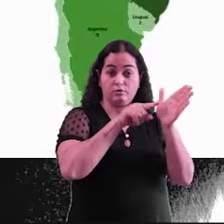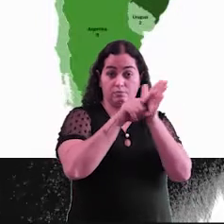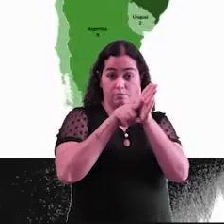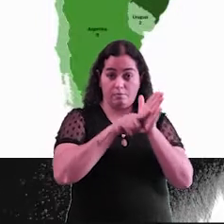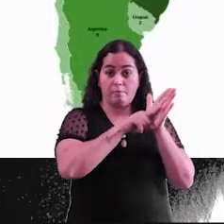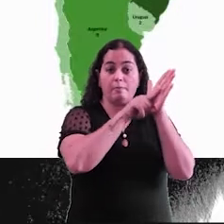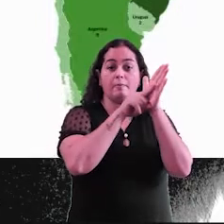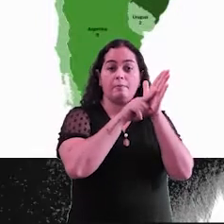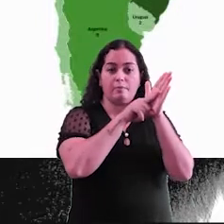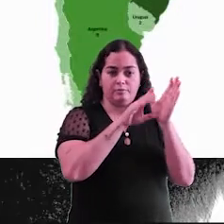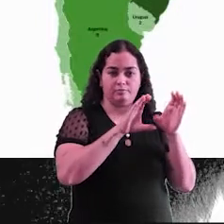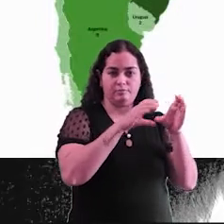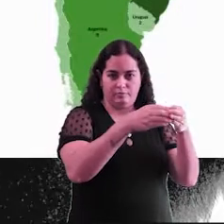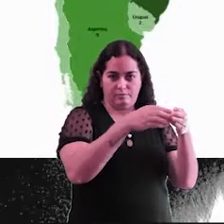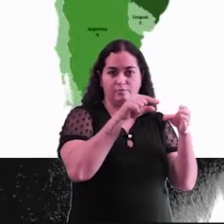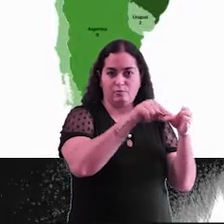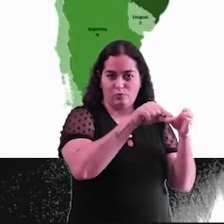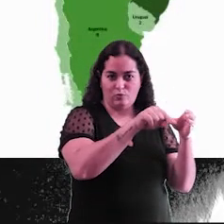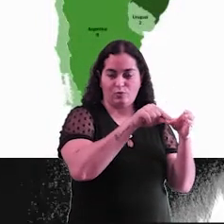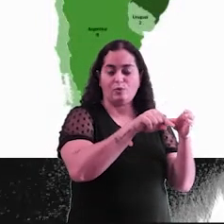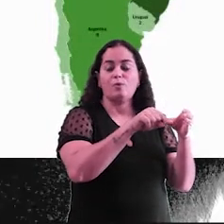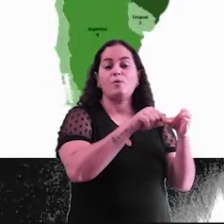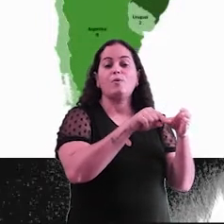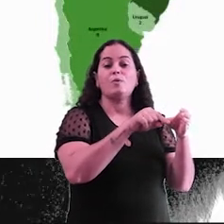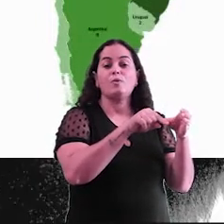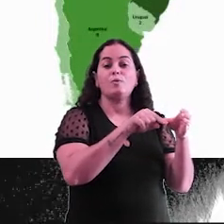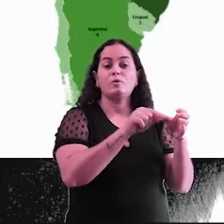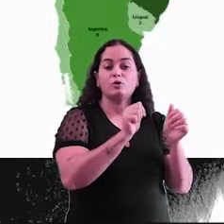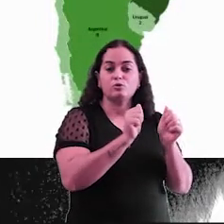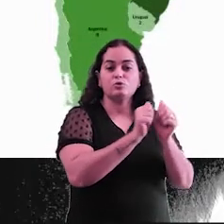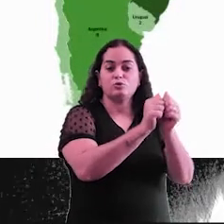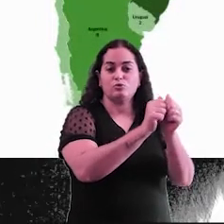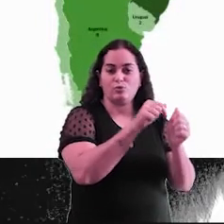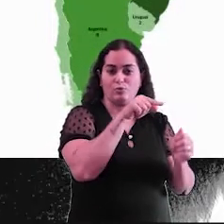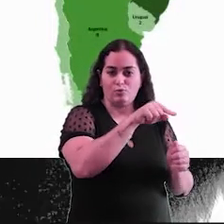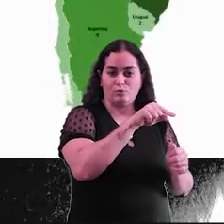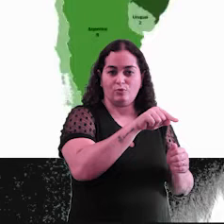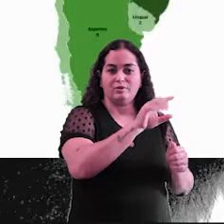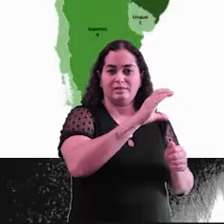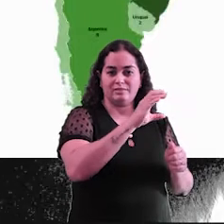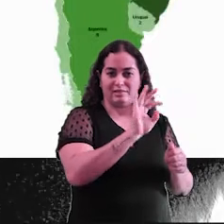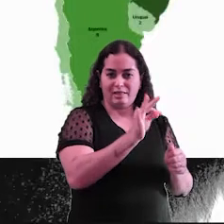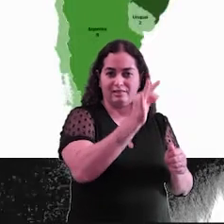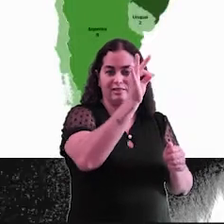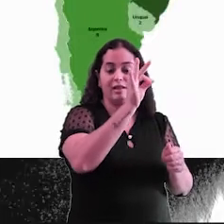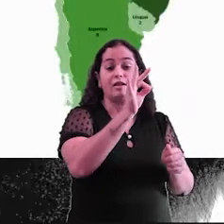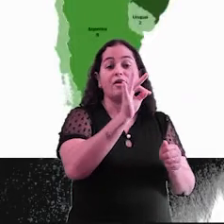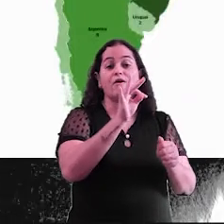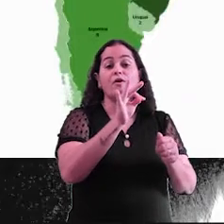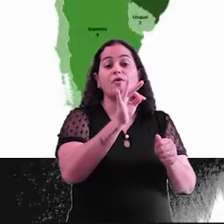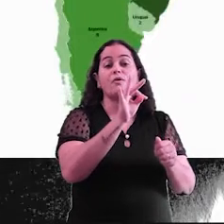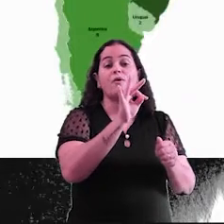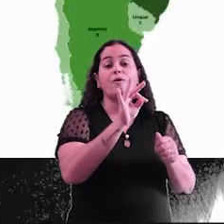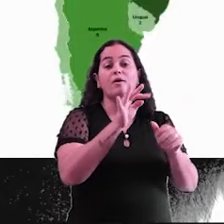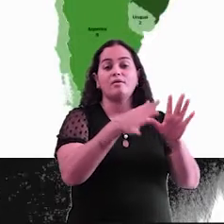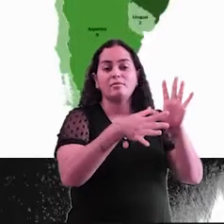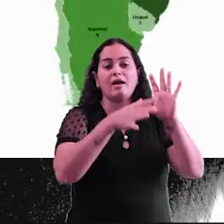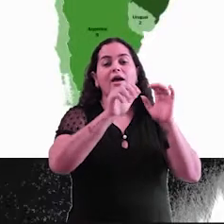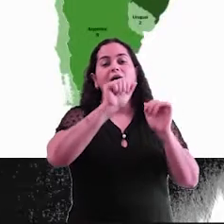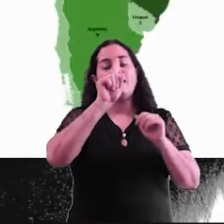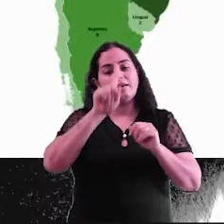e Tecnologia da América Latina e Caribe, e vários outros parceiros. A gente conduziu essa pesquisa para